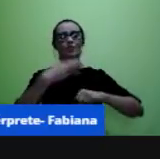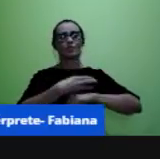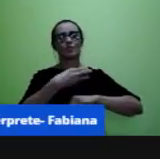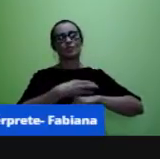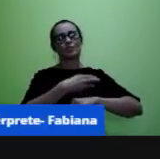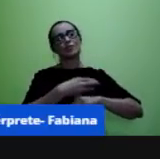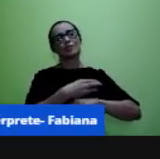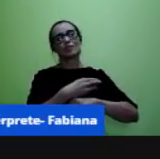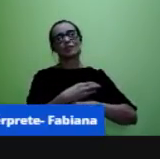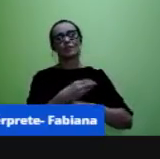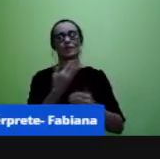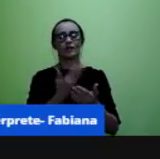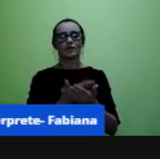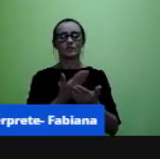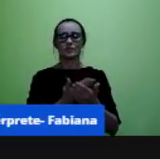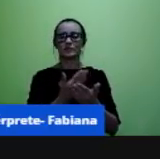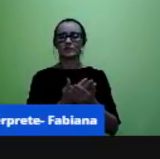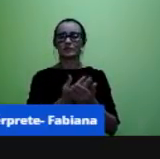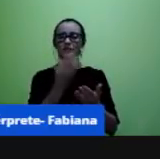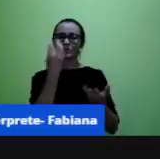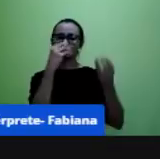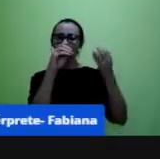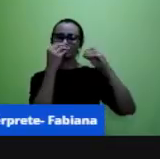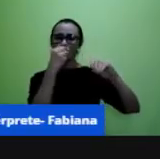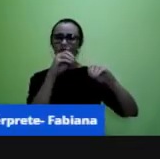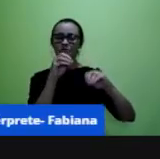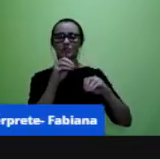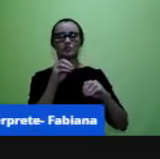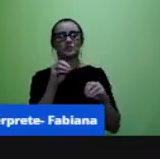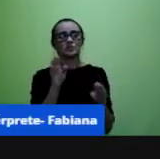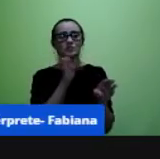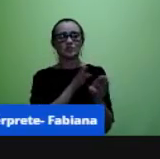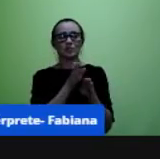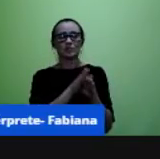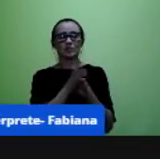as aulas ali dentro com as orientações do dia, daquele dia que ele vai ter